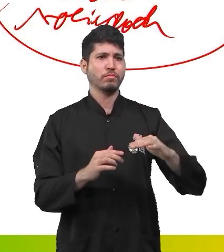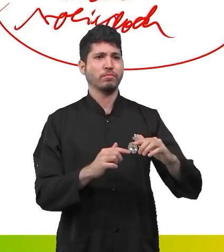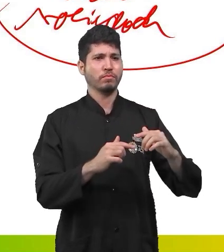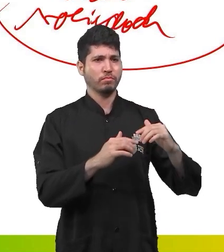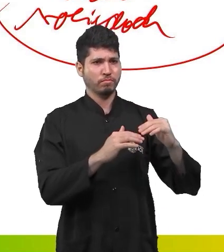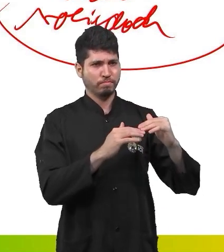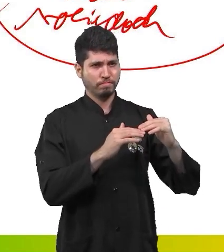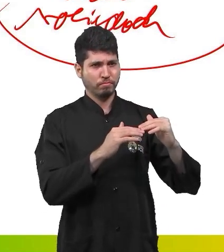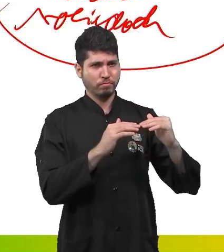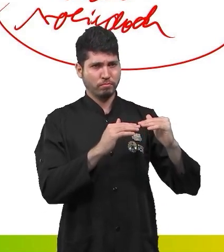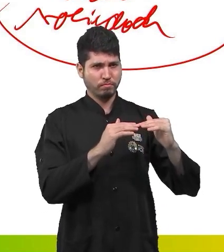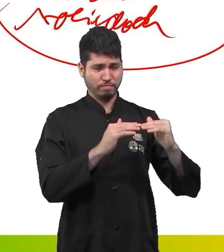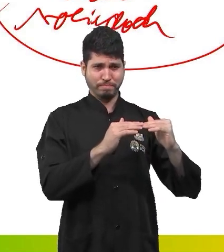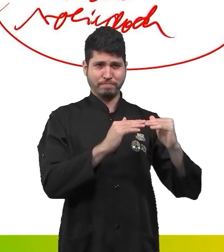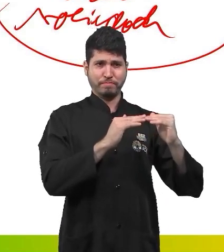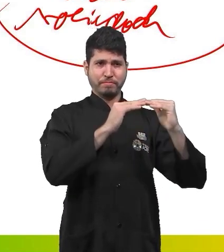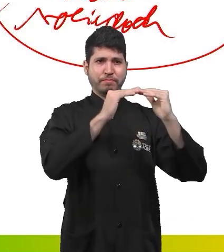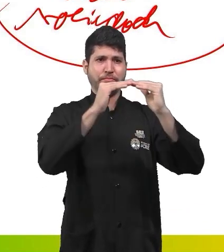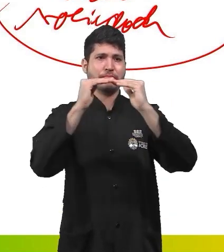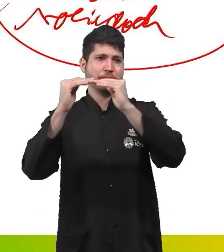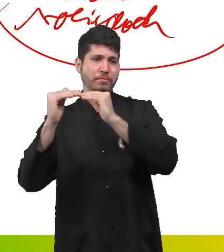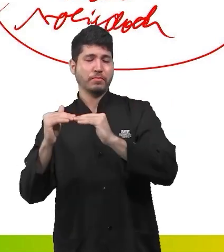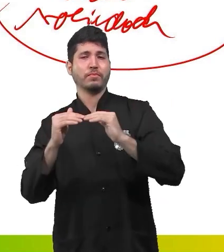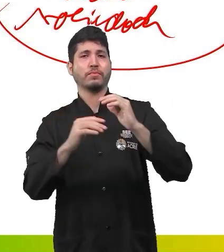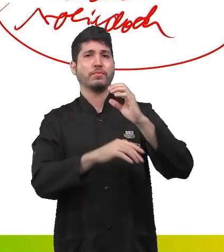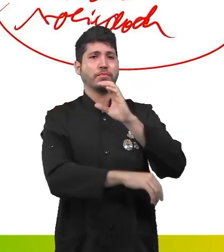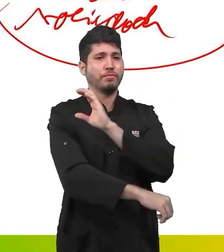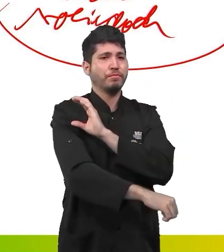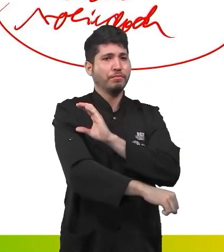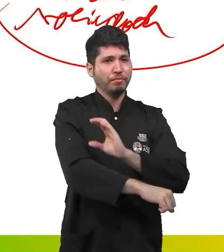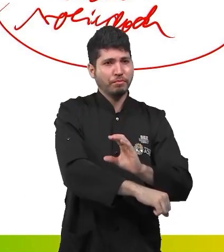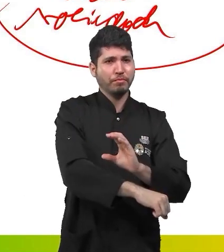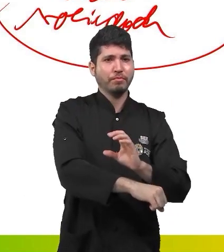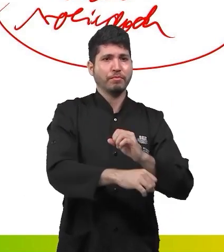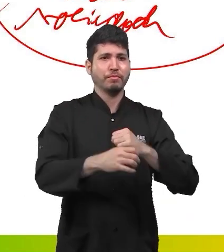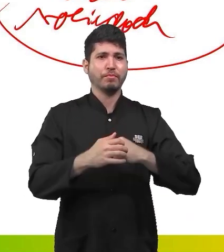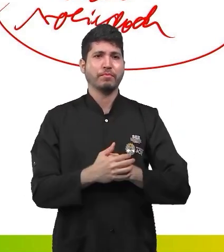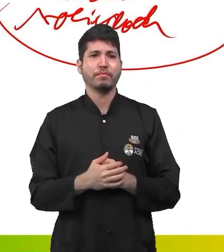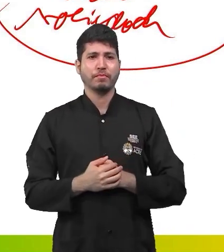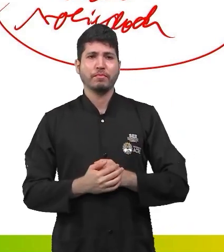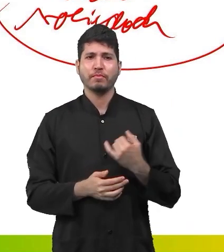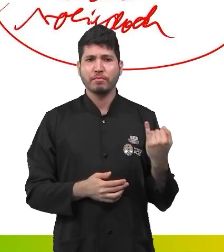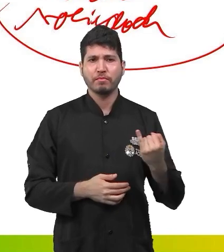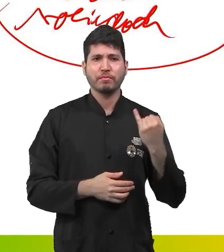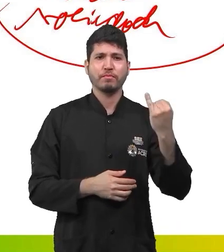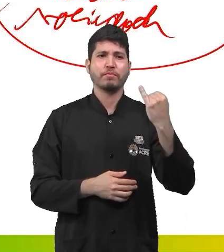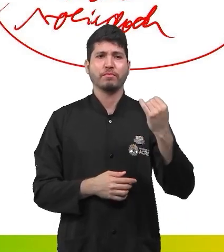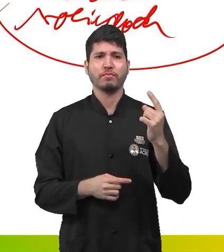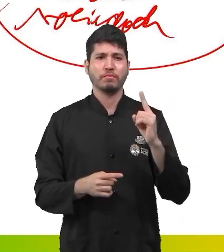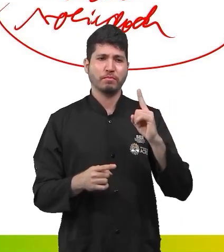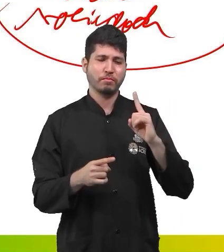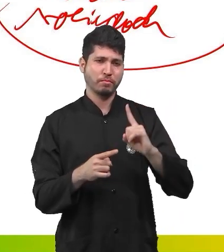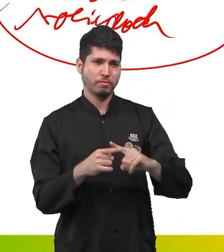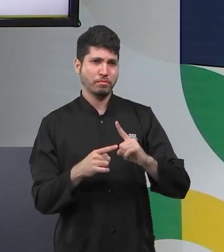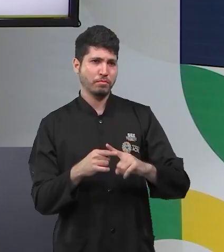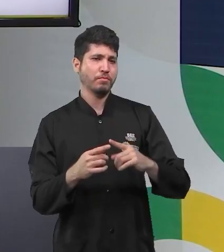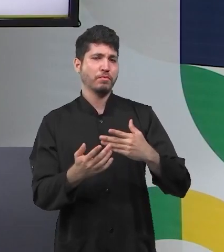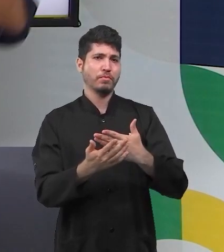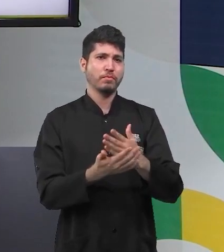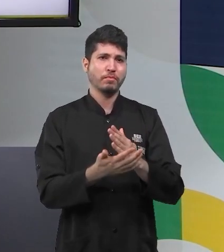entre culturas é inevitável, pois algumas possuem tradições mais antigas e, portanto, mais valiosas. Gente, a gente já está